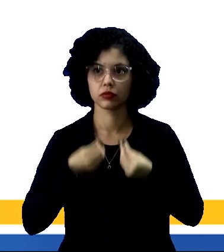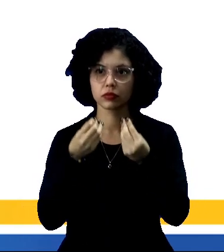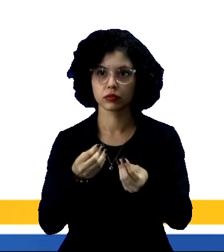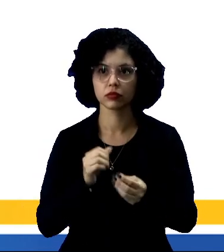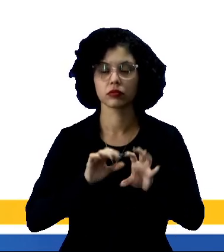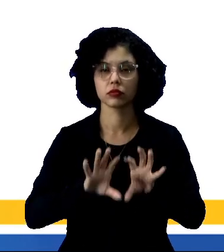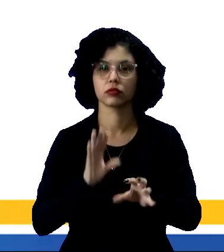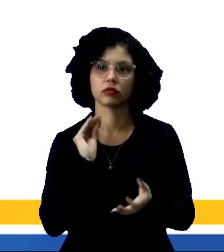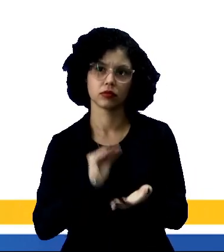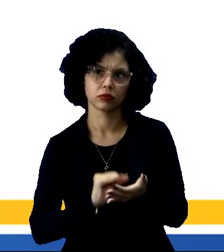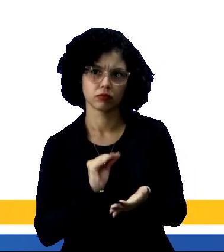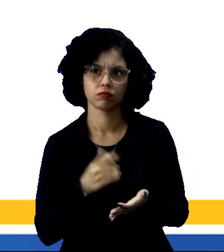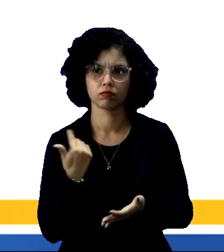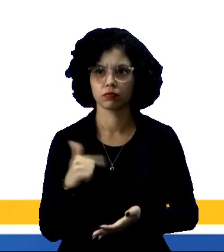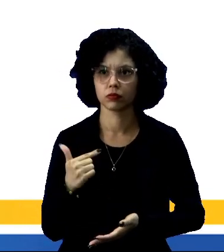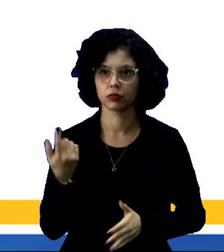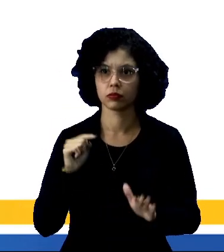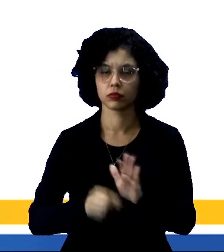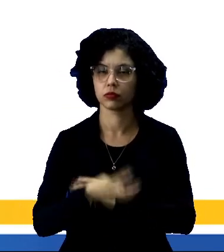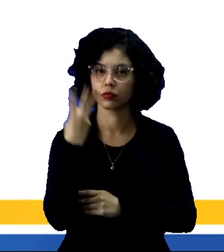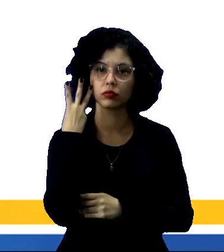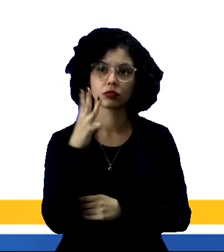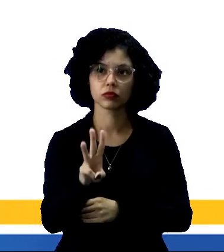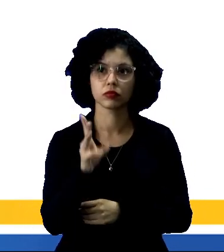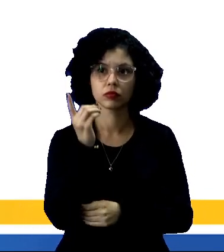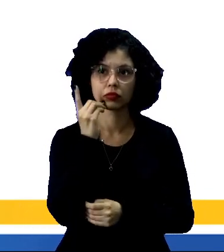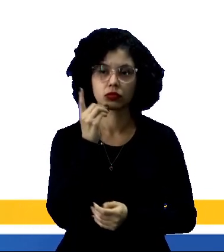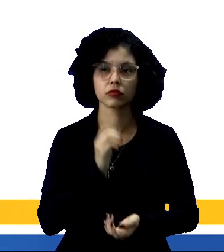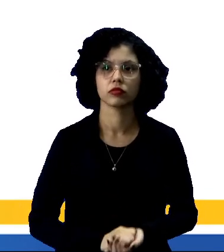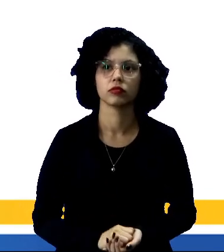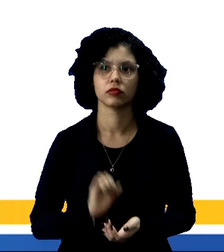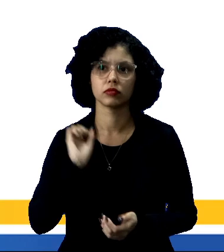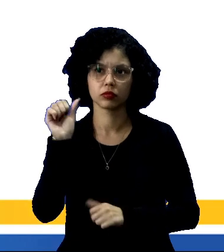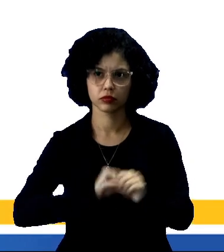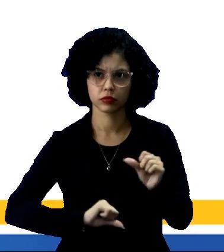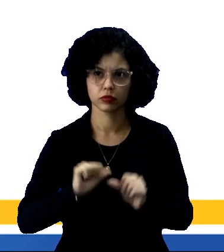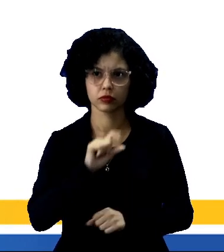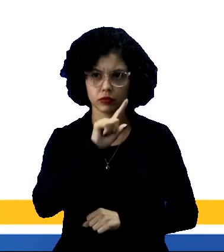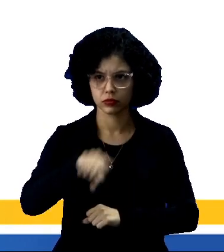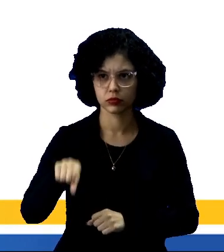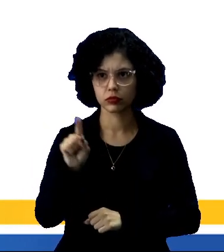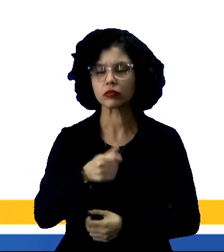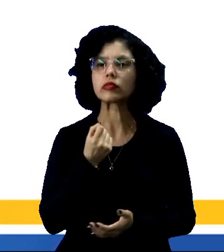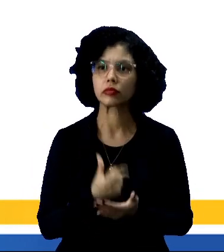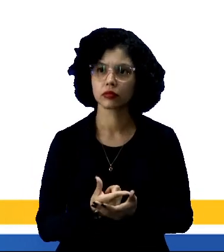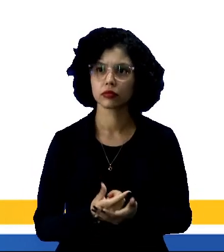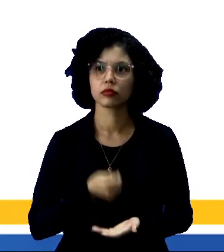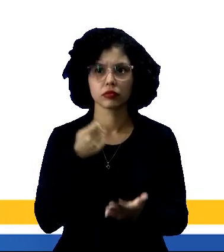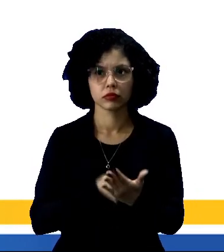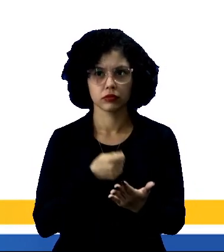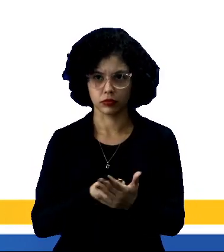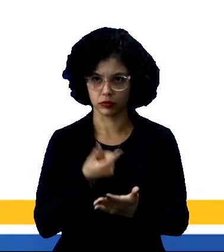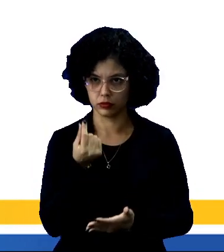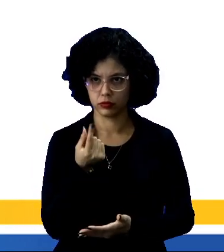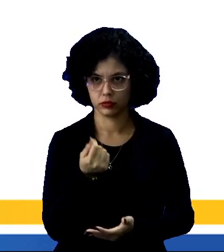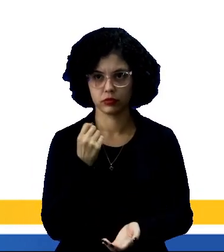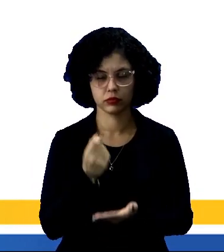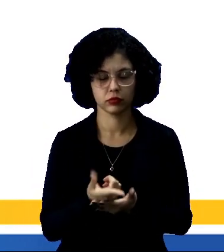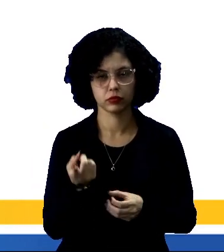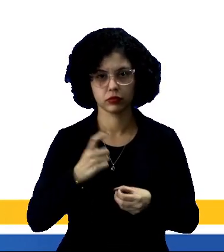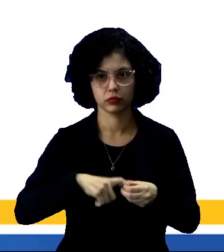entregue, sem falta, dentro de 3 dias úteis. Caso contrário, anularei a compra e exijo o dinheiro